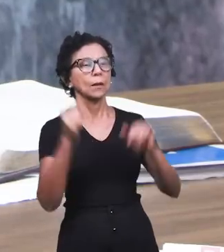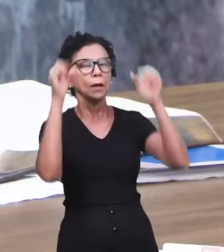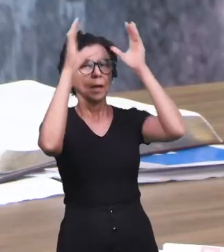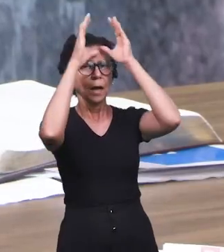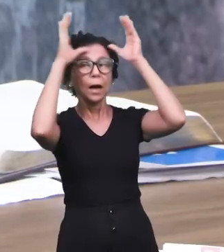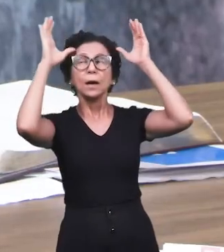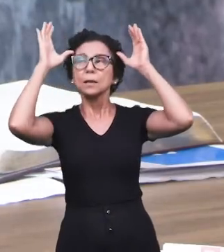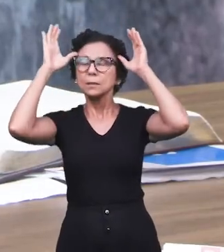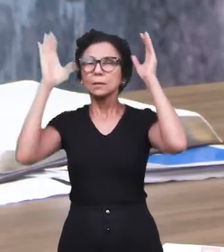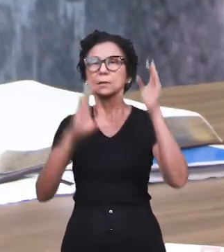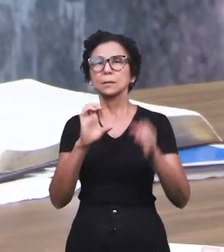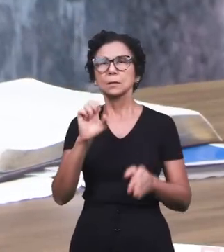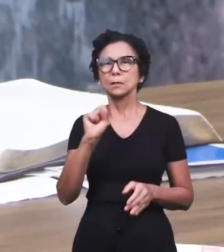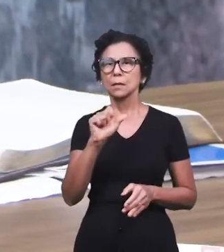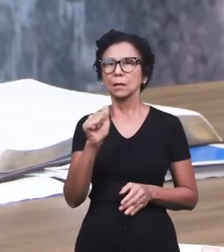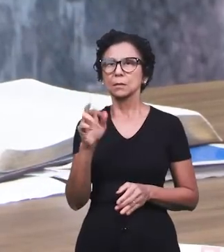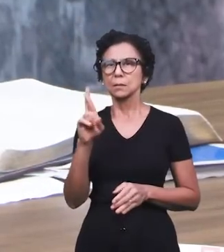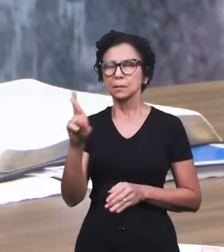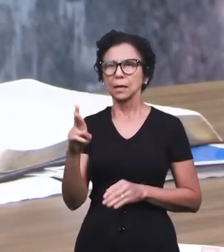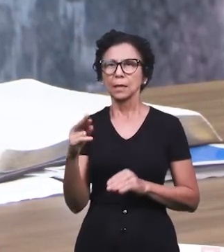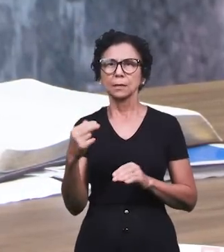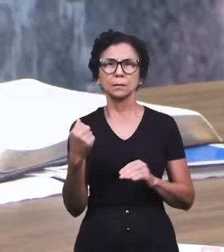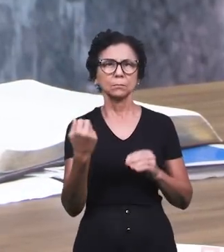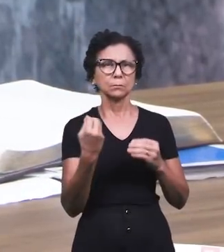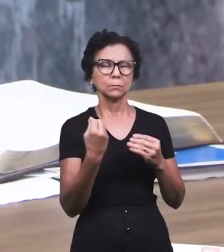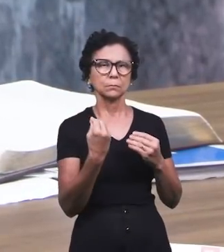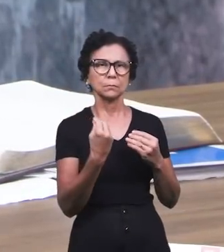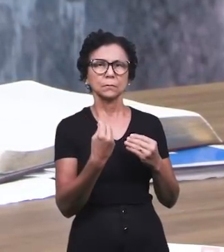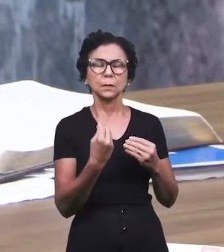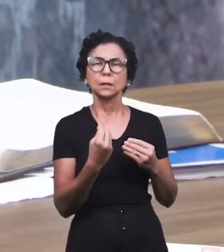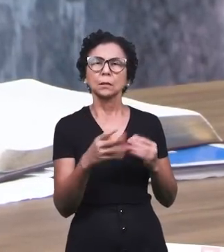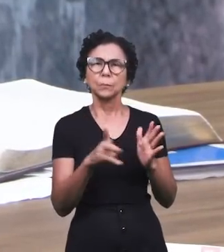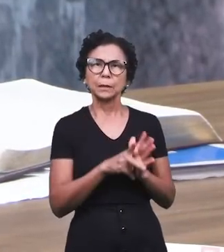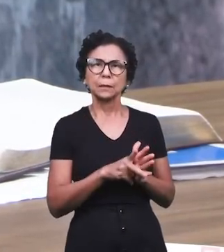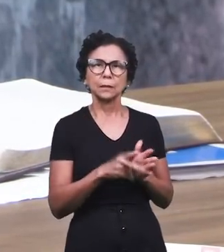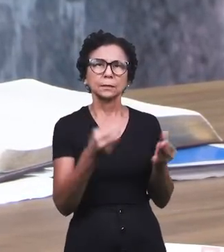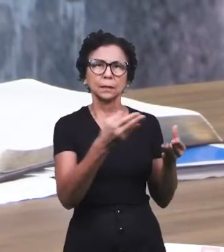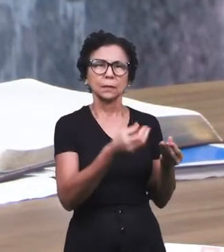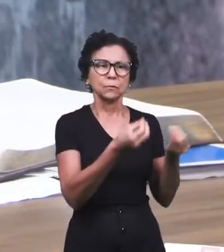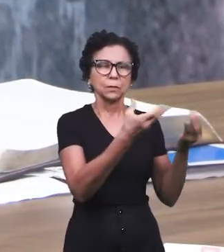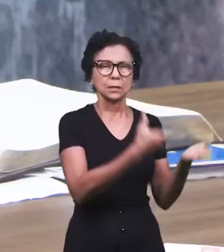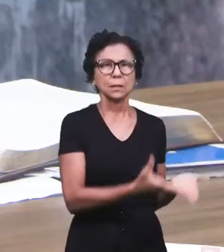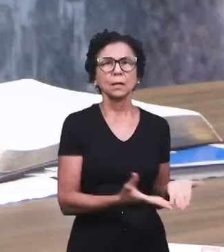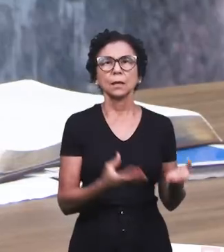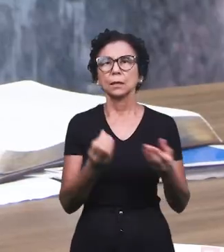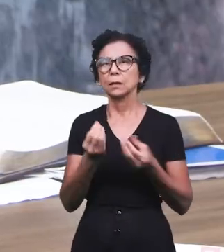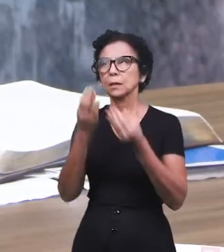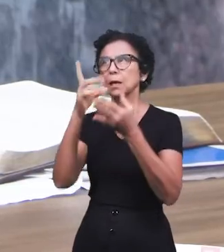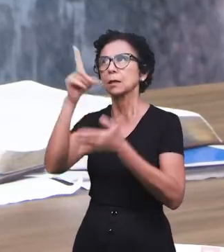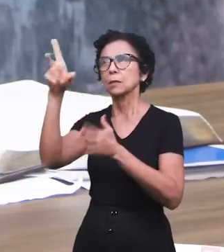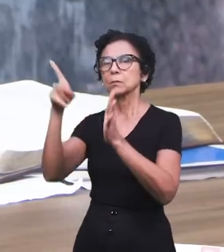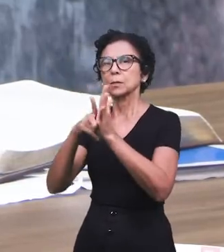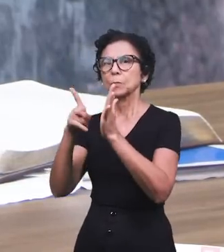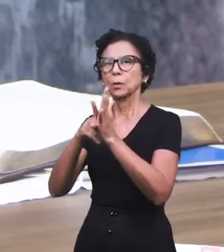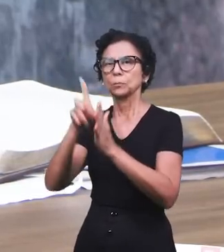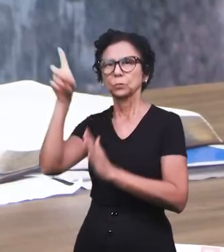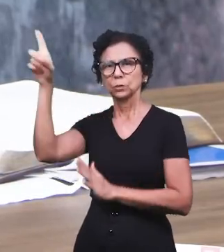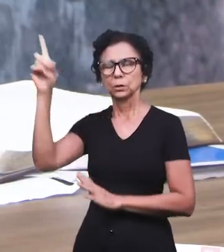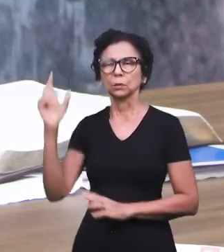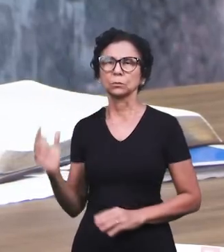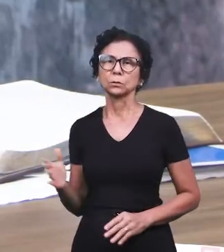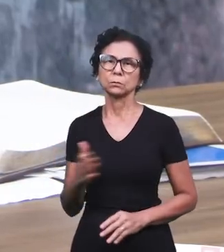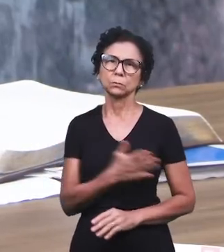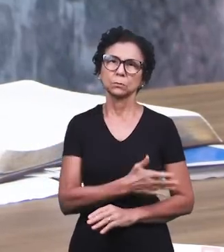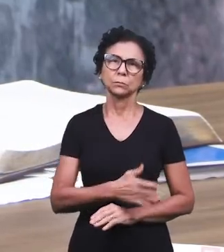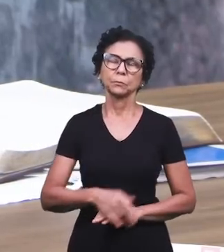César o que é de César, a Deus o que é de Deus. Então o Senhor Jesus viveu nesse momento do Império Romano. Quando o Senhor